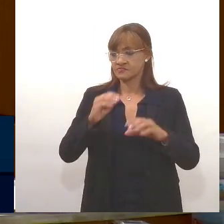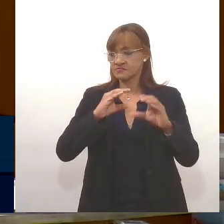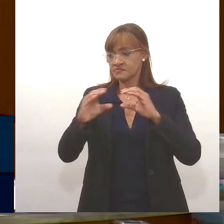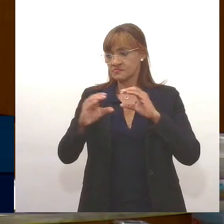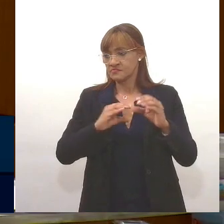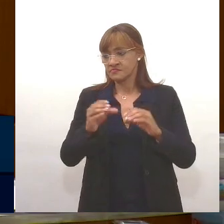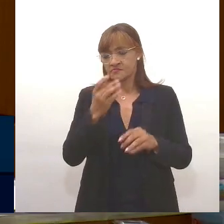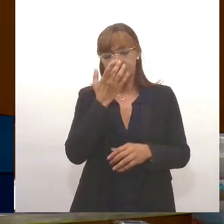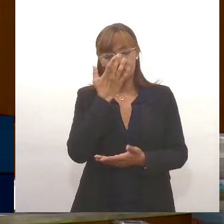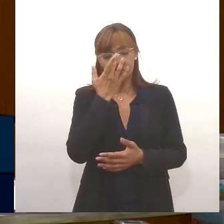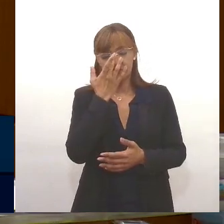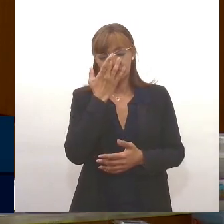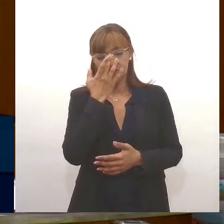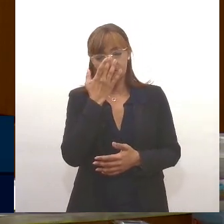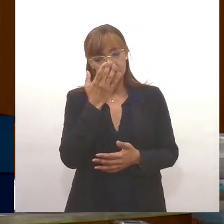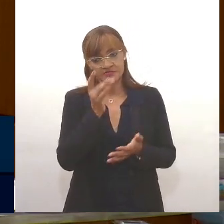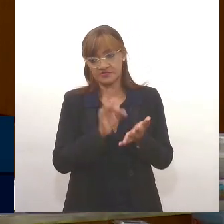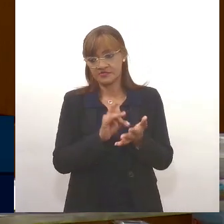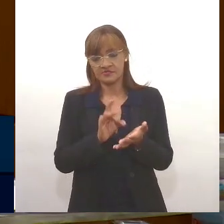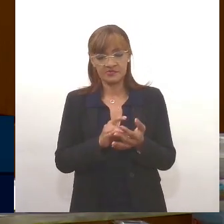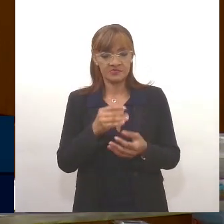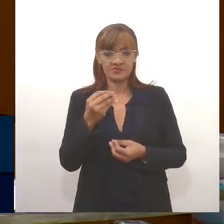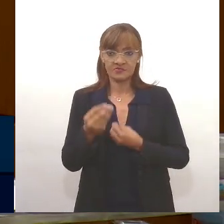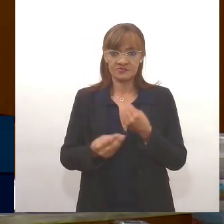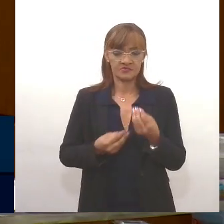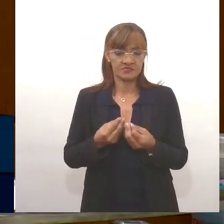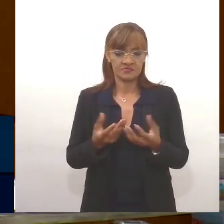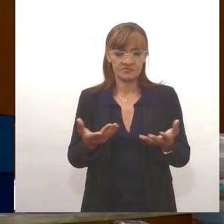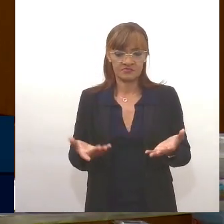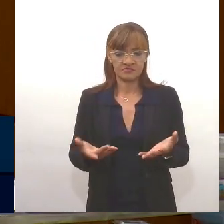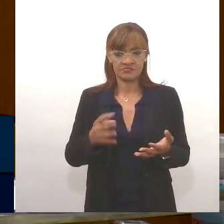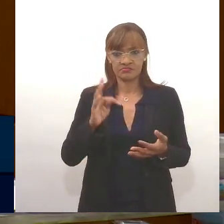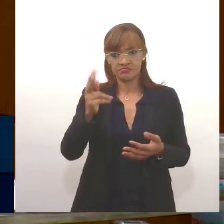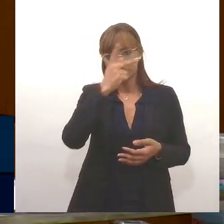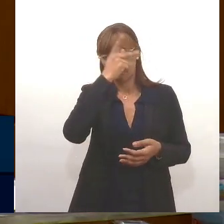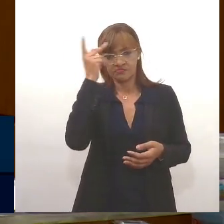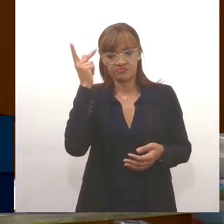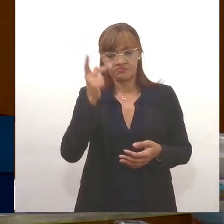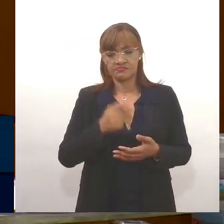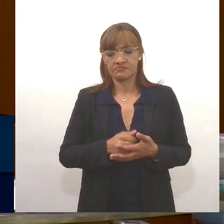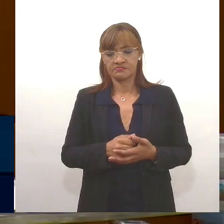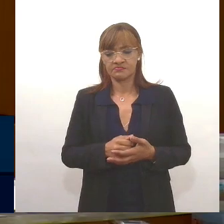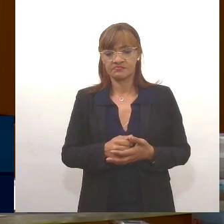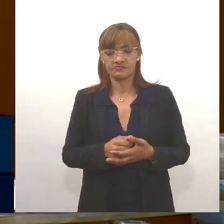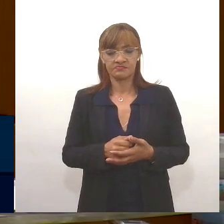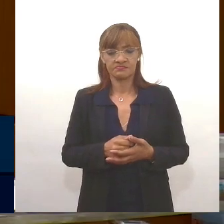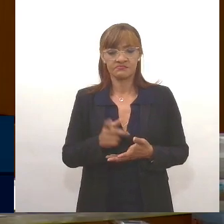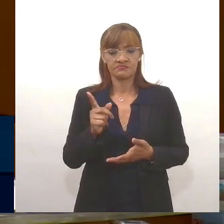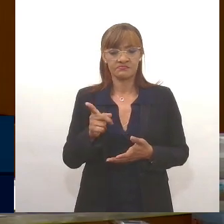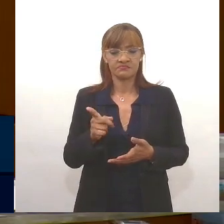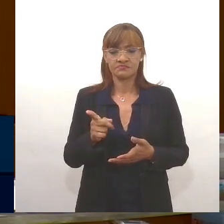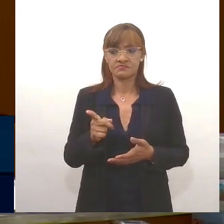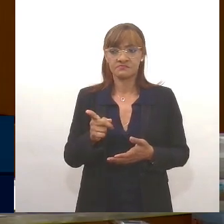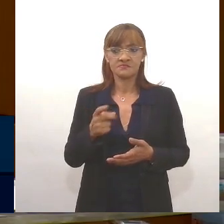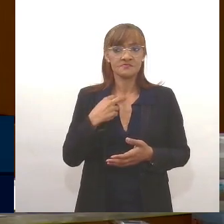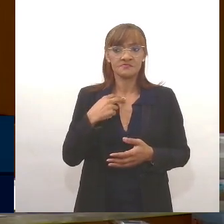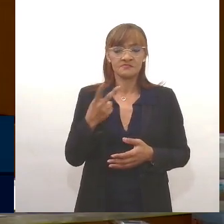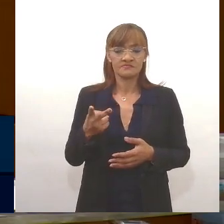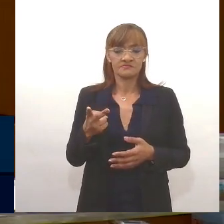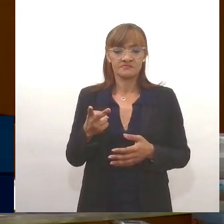serviços públicos para que as pessoas eh não se achem no direito de fazer o o que quiser porque